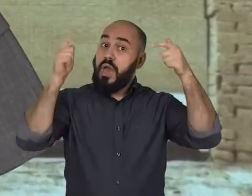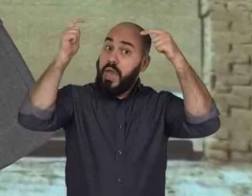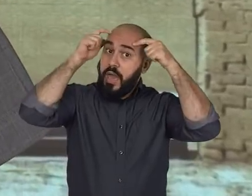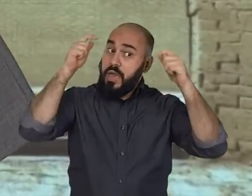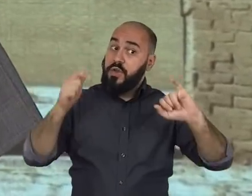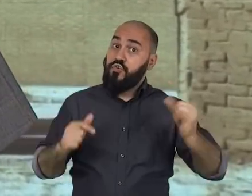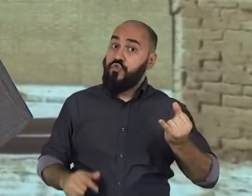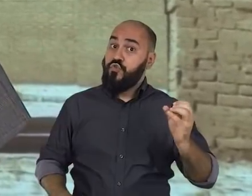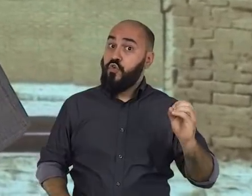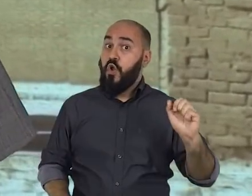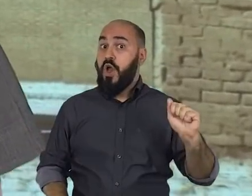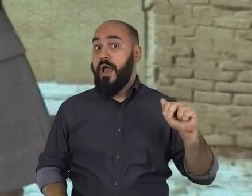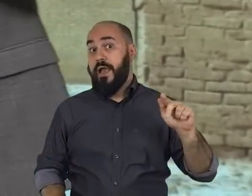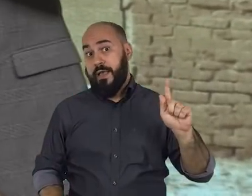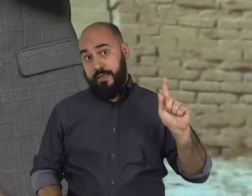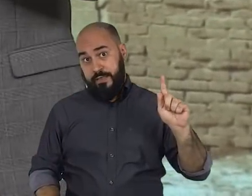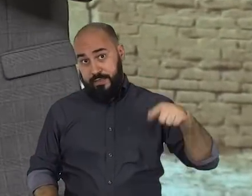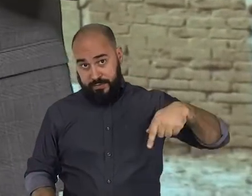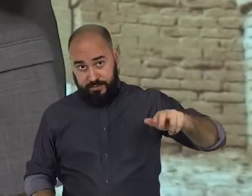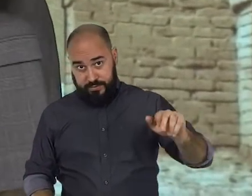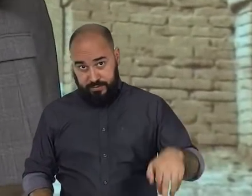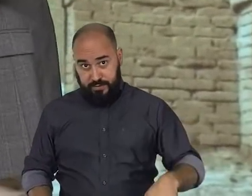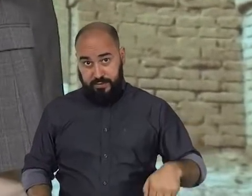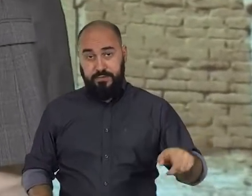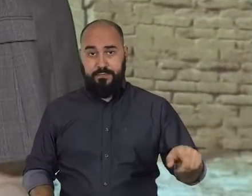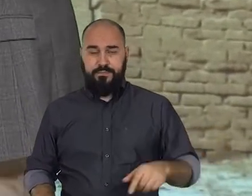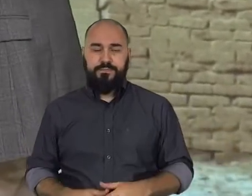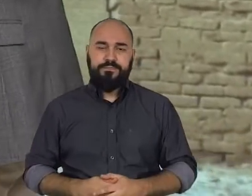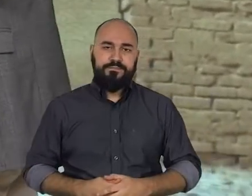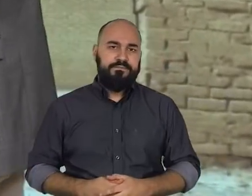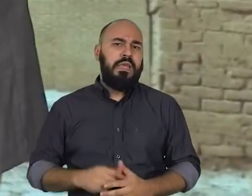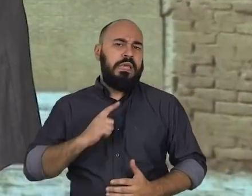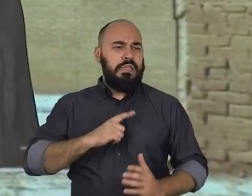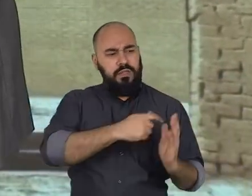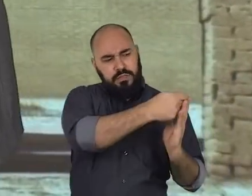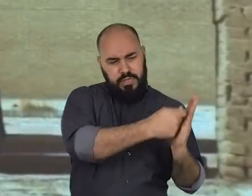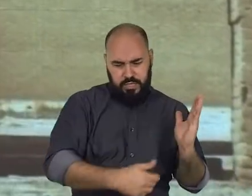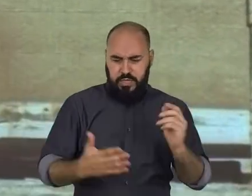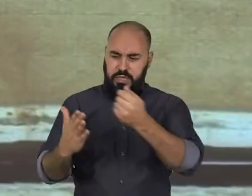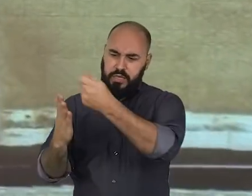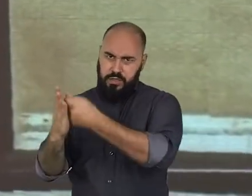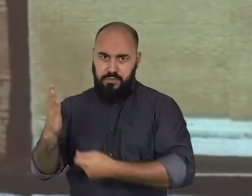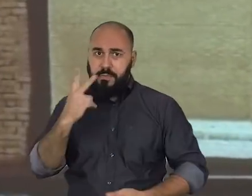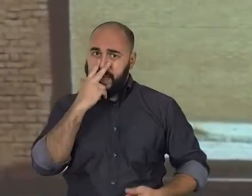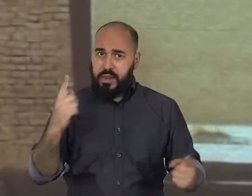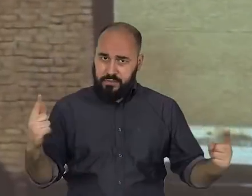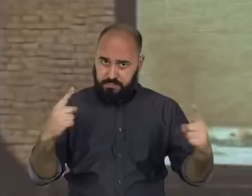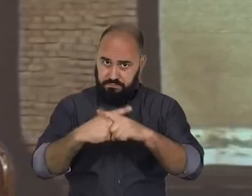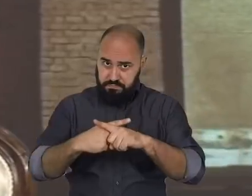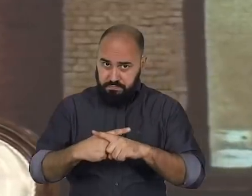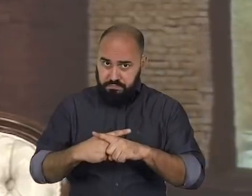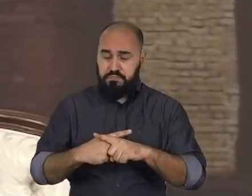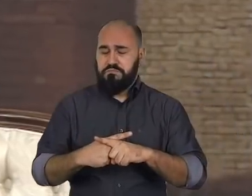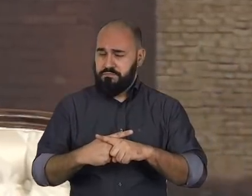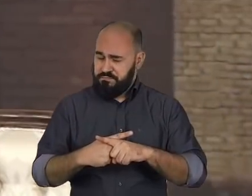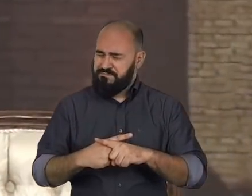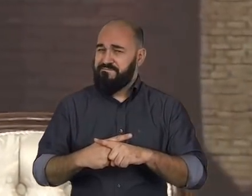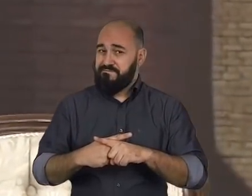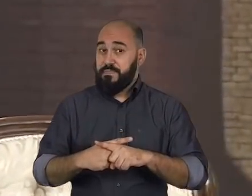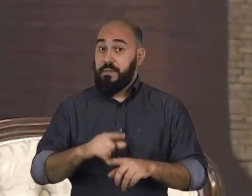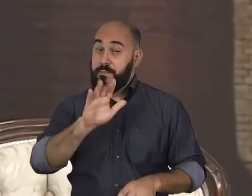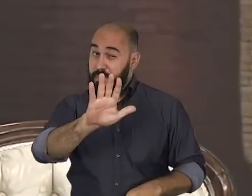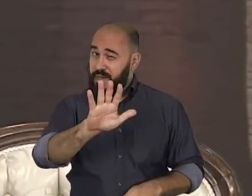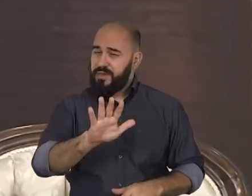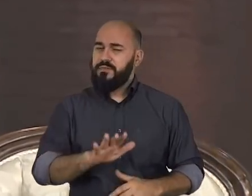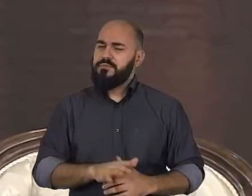você, a problemática que eles apresentam. Esses 2 textos parecem estar em contradição um com o outro. Eu